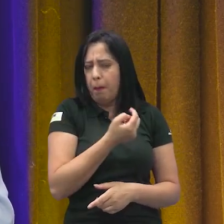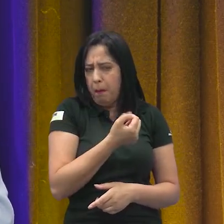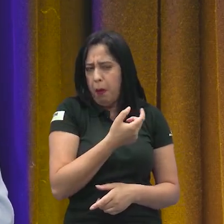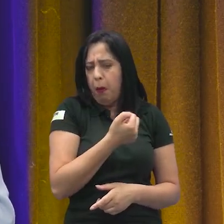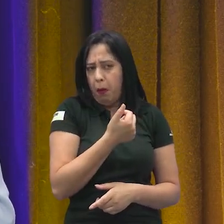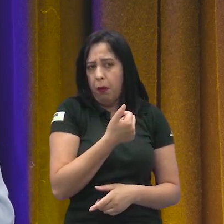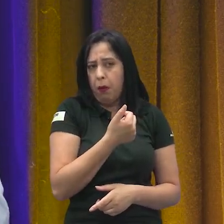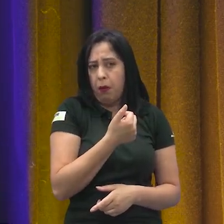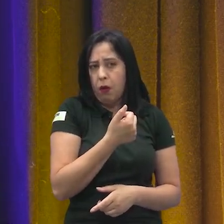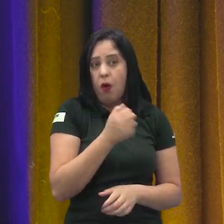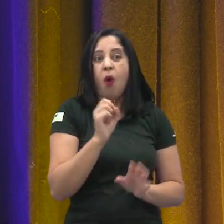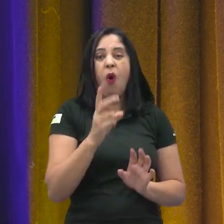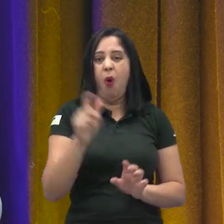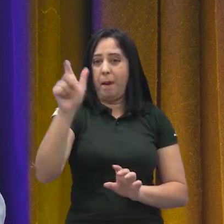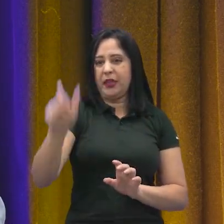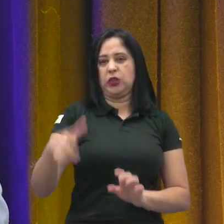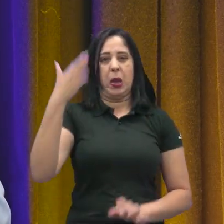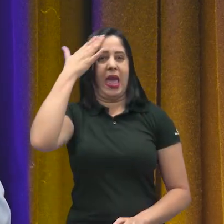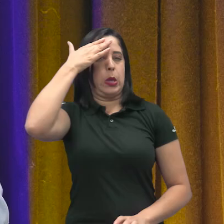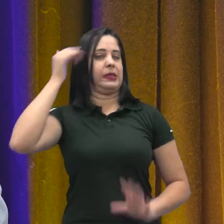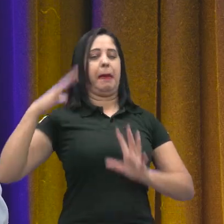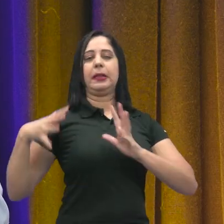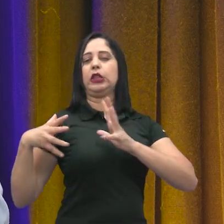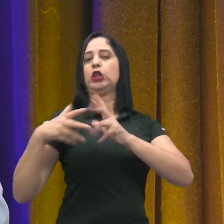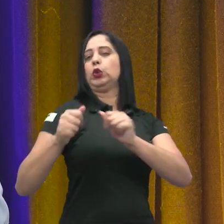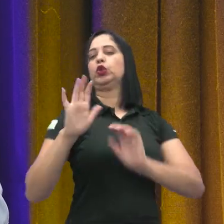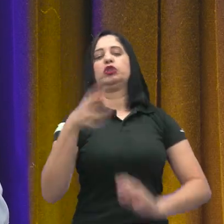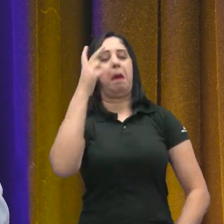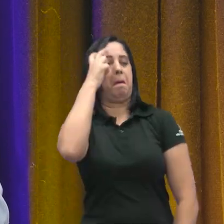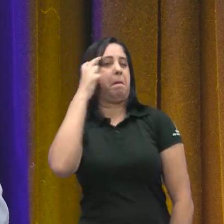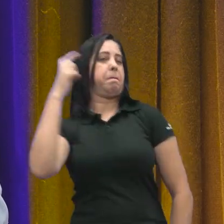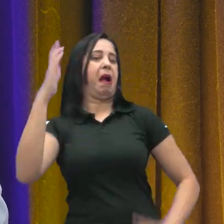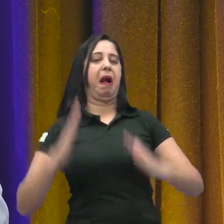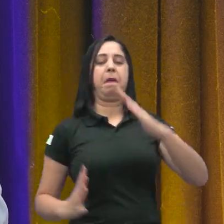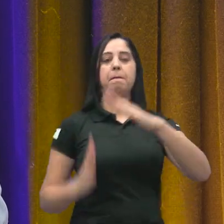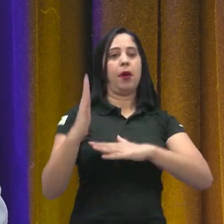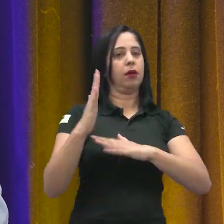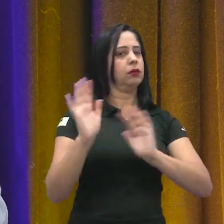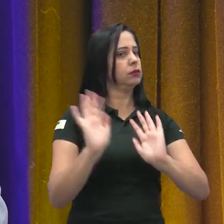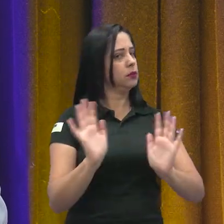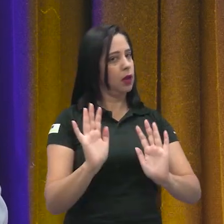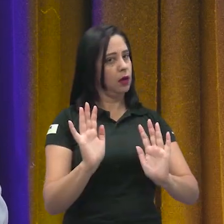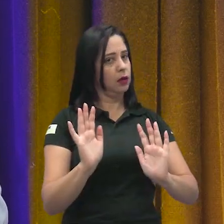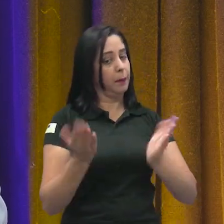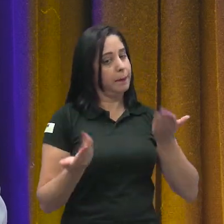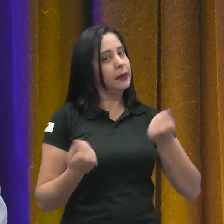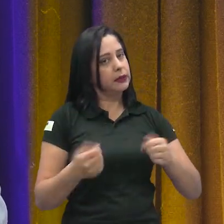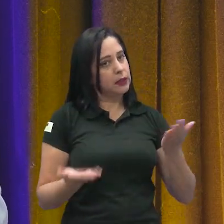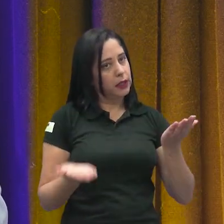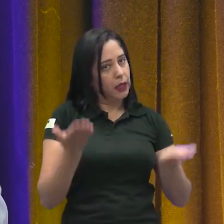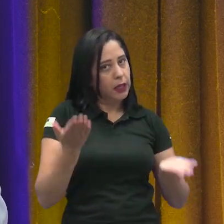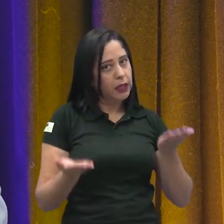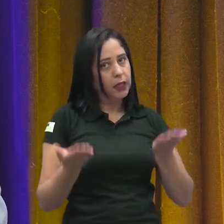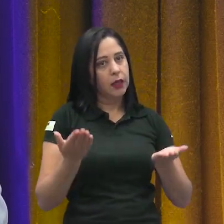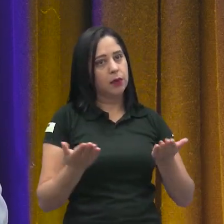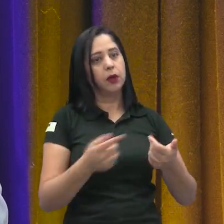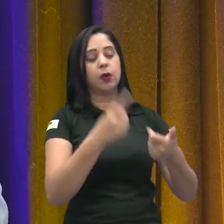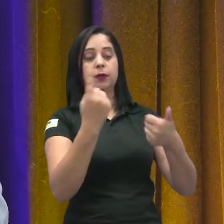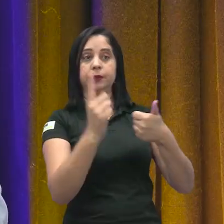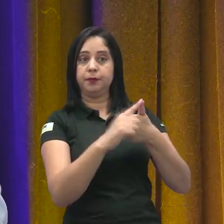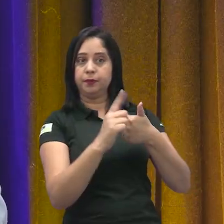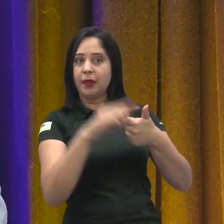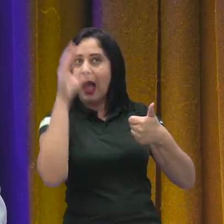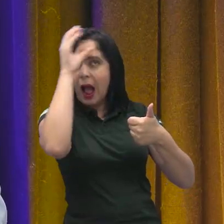tudo. E aí muitas vezes se fecha para o novo, para coisas que podem acontecer. Então o primeiro passo de tudo é o aprendizado. E segundo